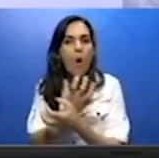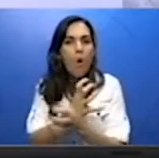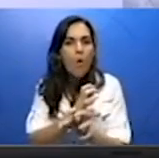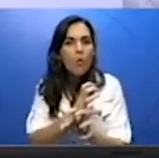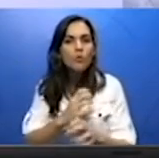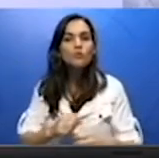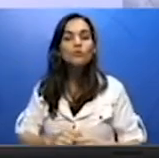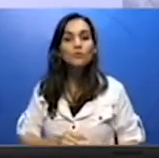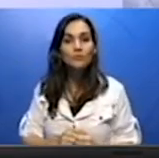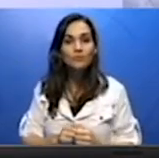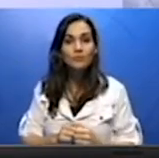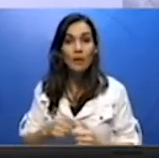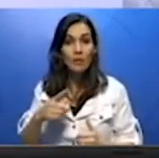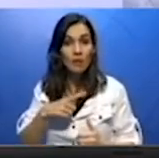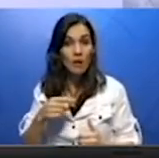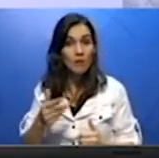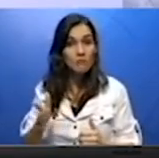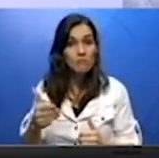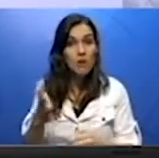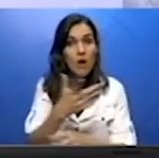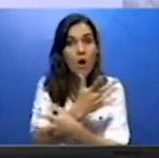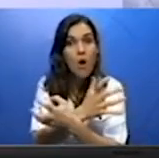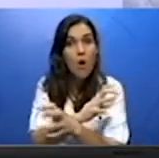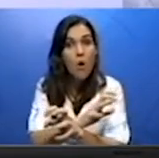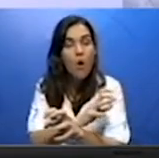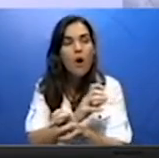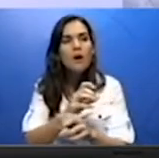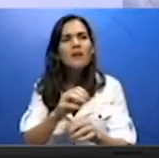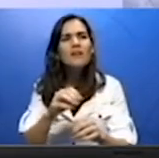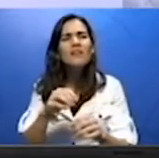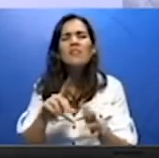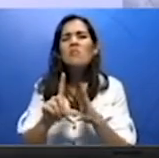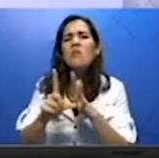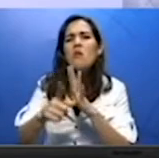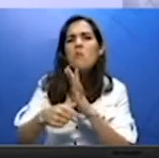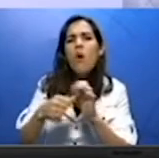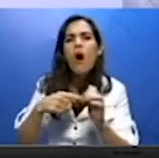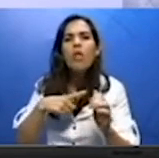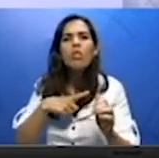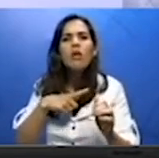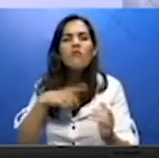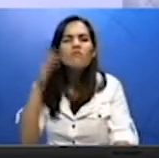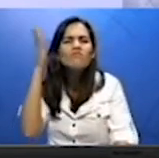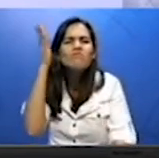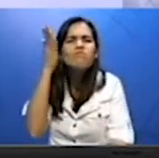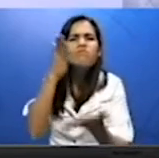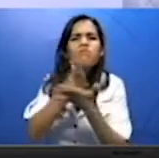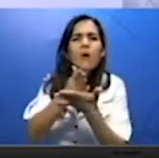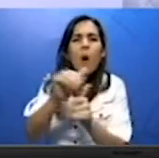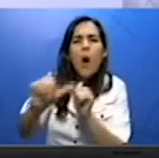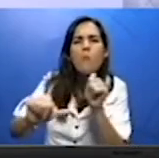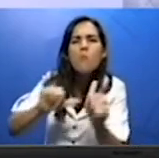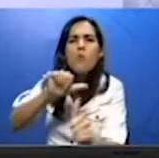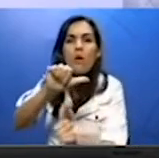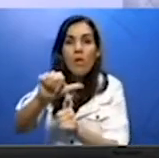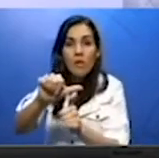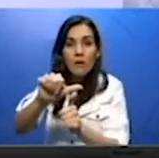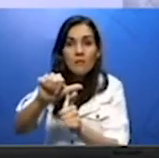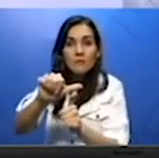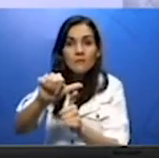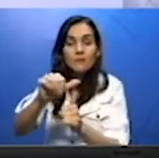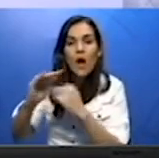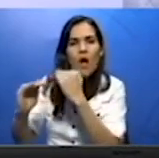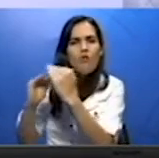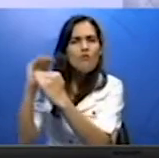os peixes ósseos depois a houve uma ruptura uma uma mudança brusca na cadeia